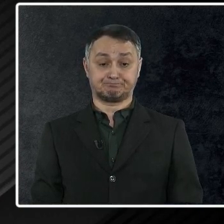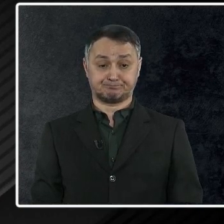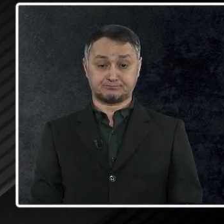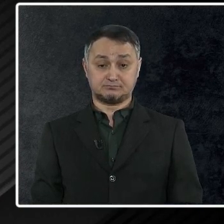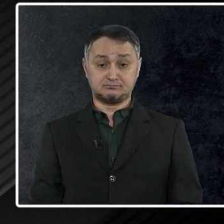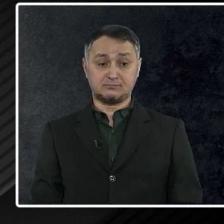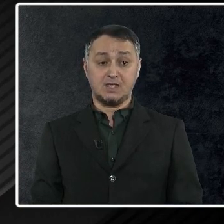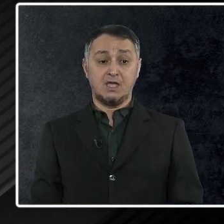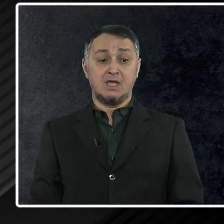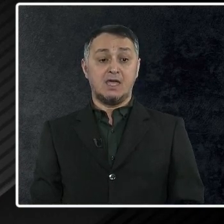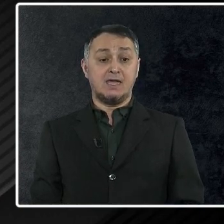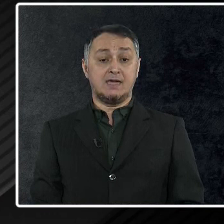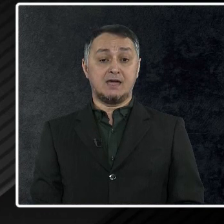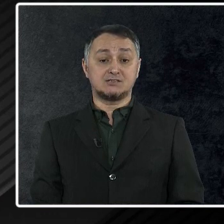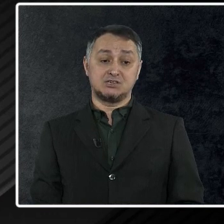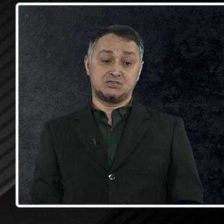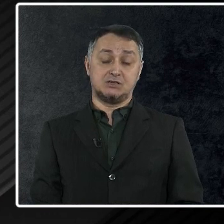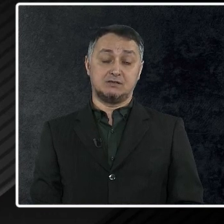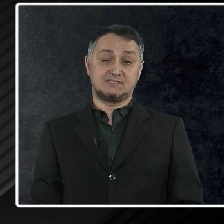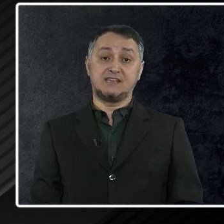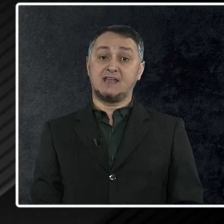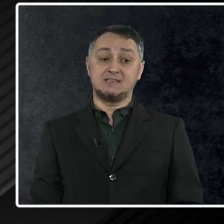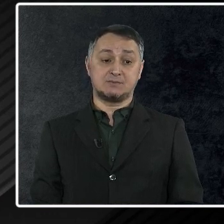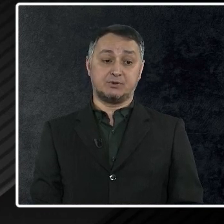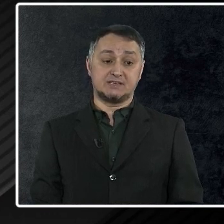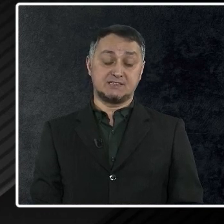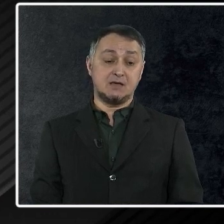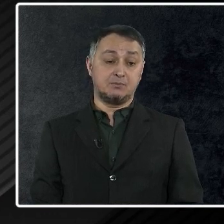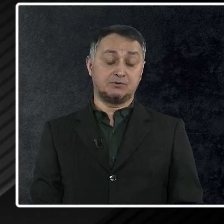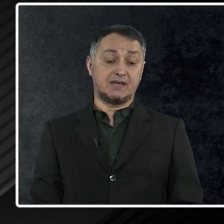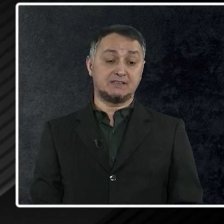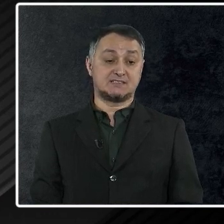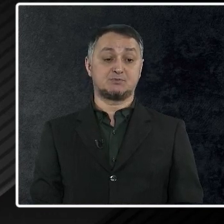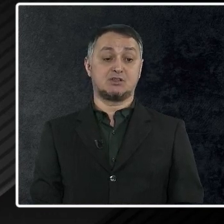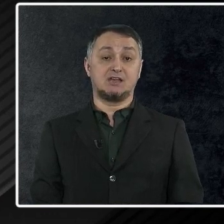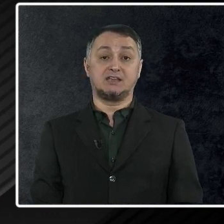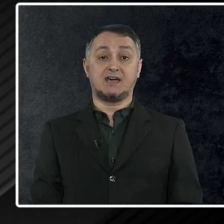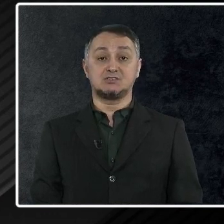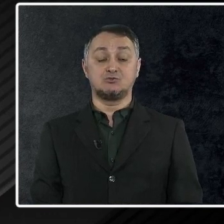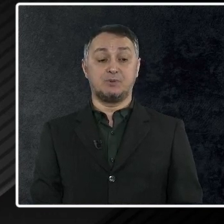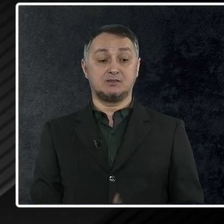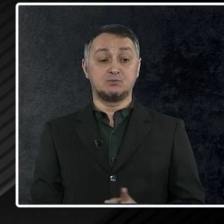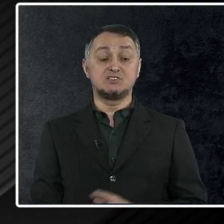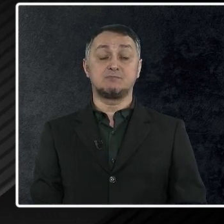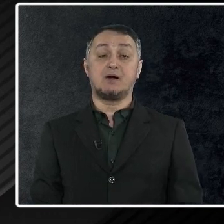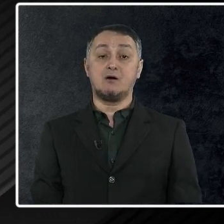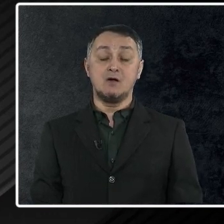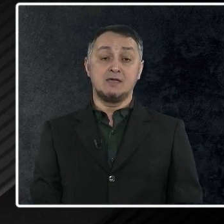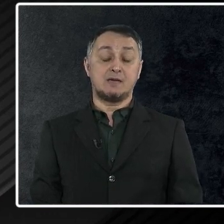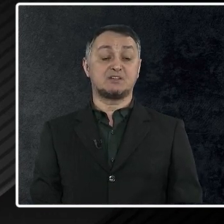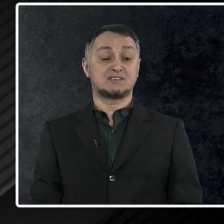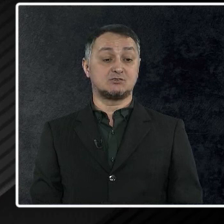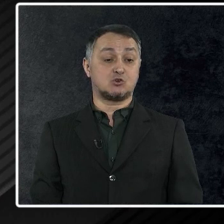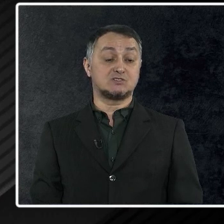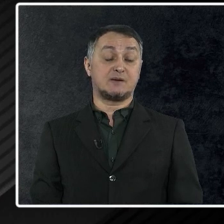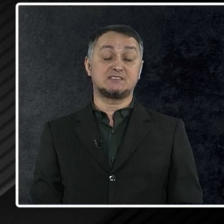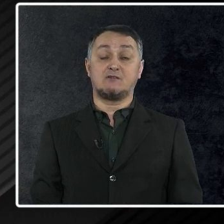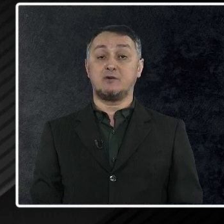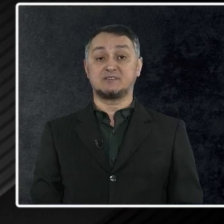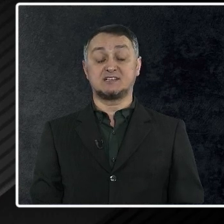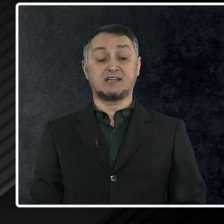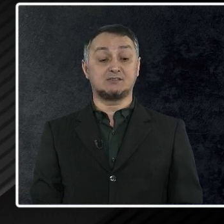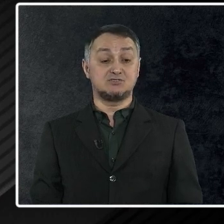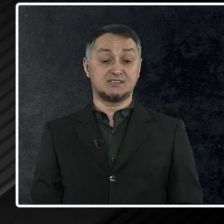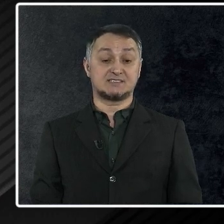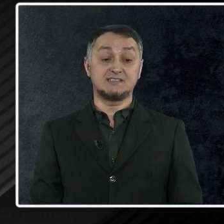então, a gente sinaliza, por exemplo, dada a excepcionalidade do pleito municipal, que a prestação de contas parcial